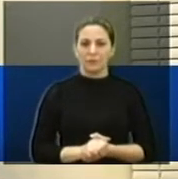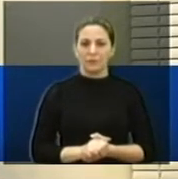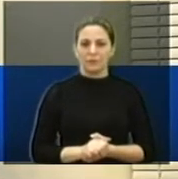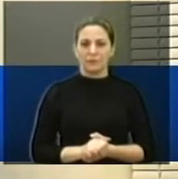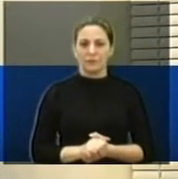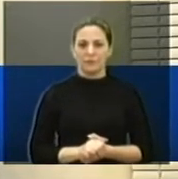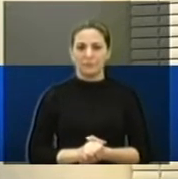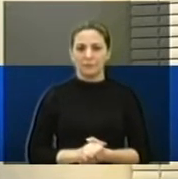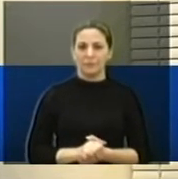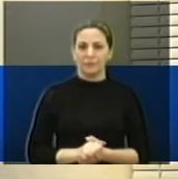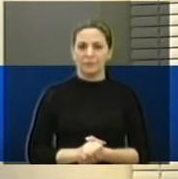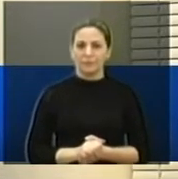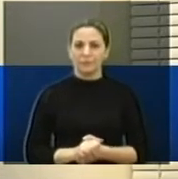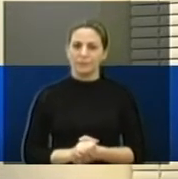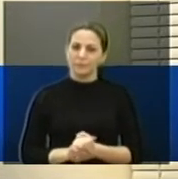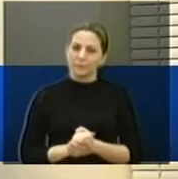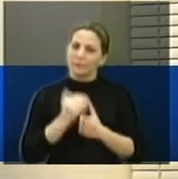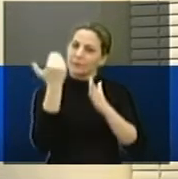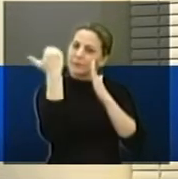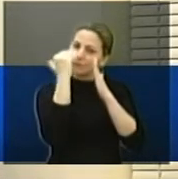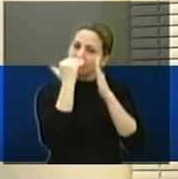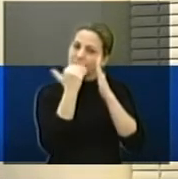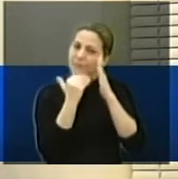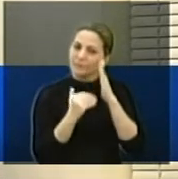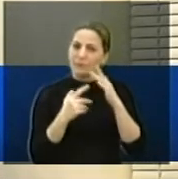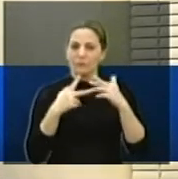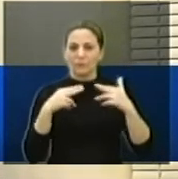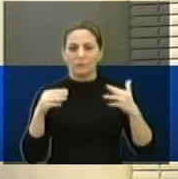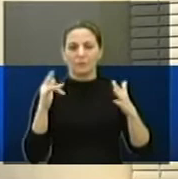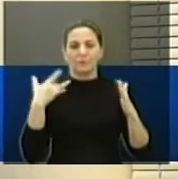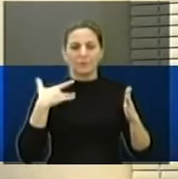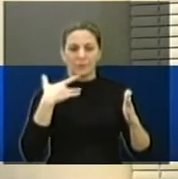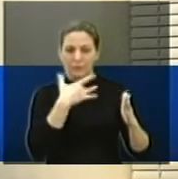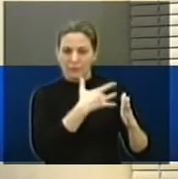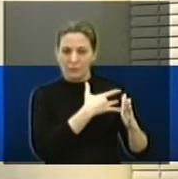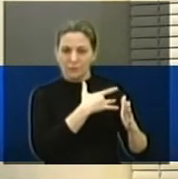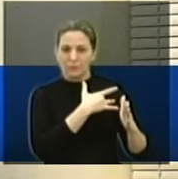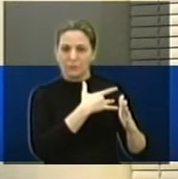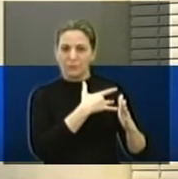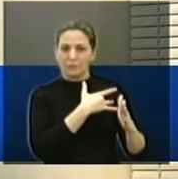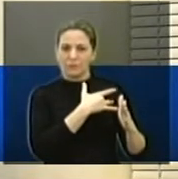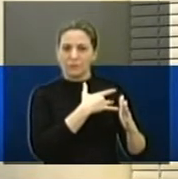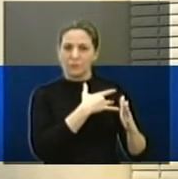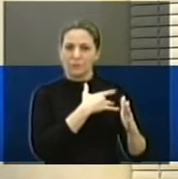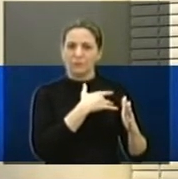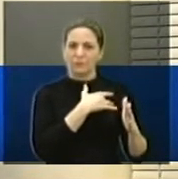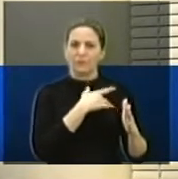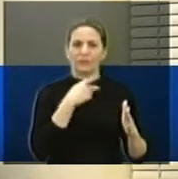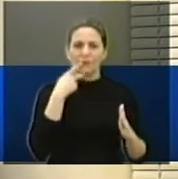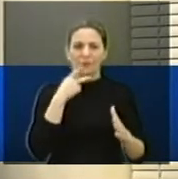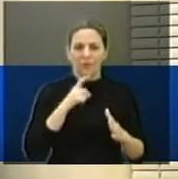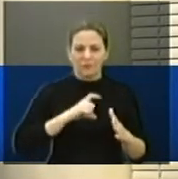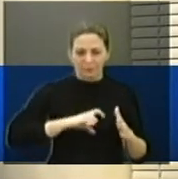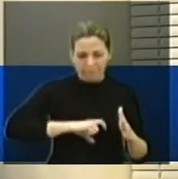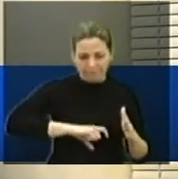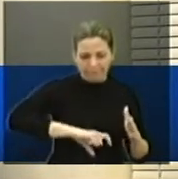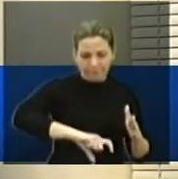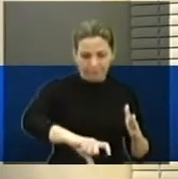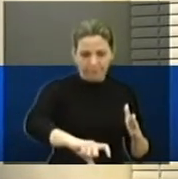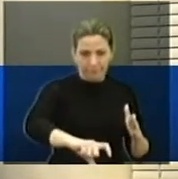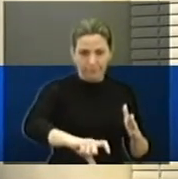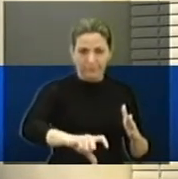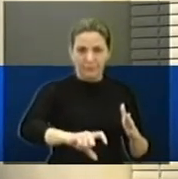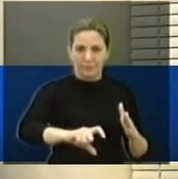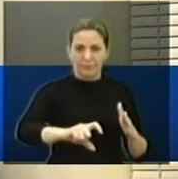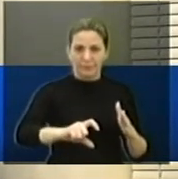em vários assuntos aqui a questão da saúde era isso que eu queria falar foi citado a ciclofaixa que eu acho que é uma